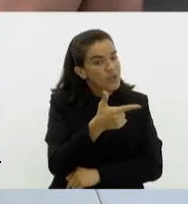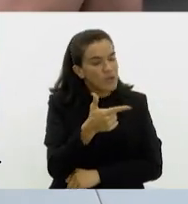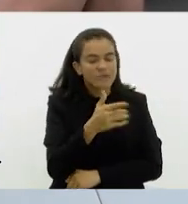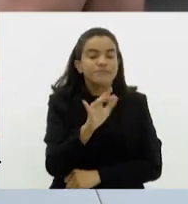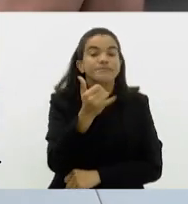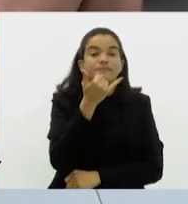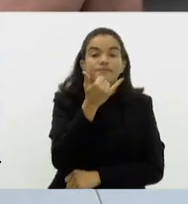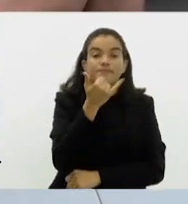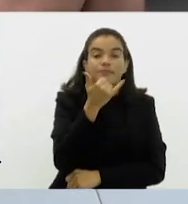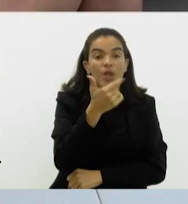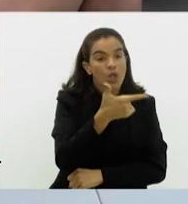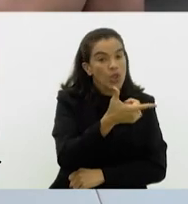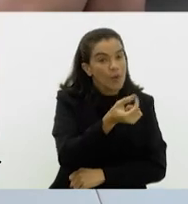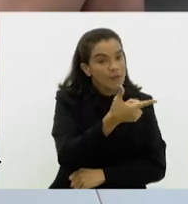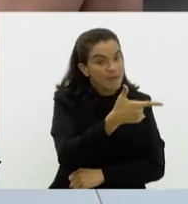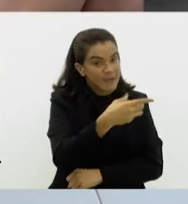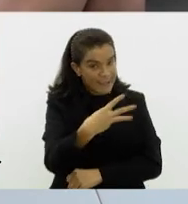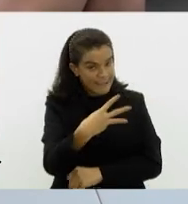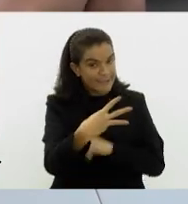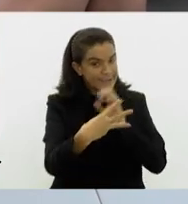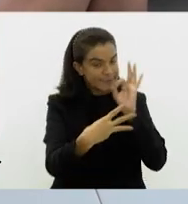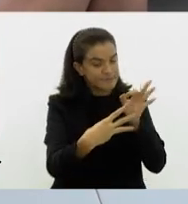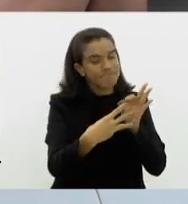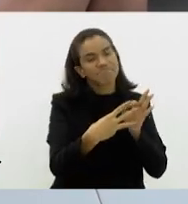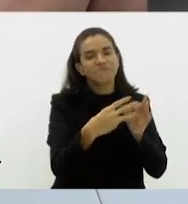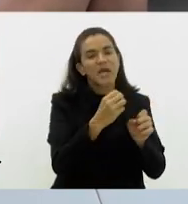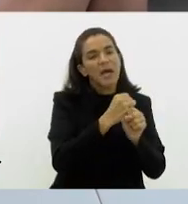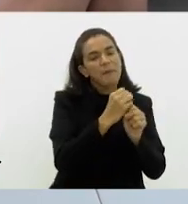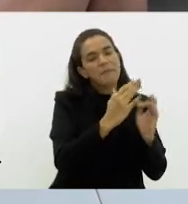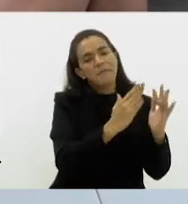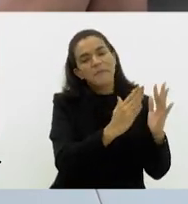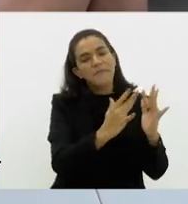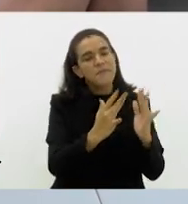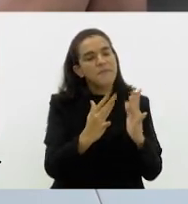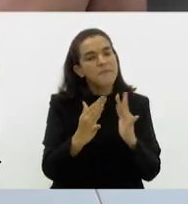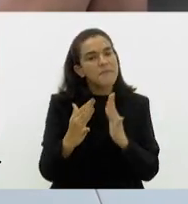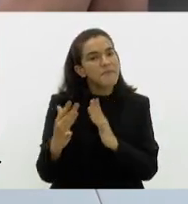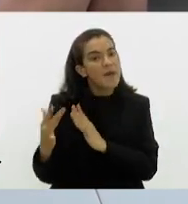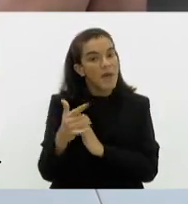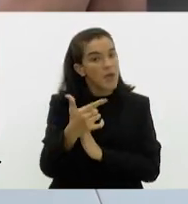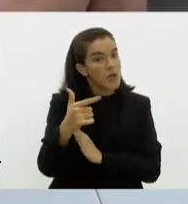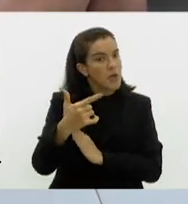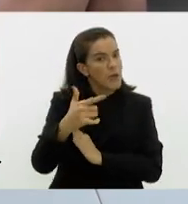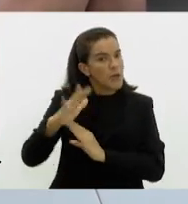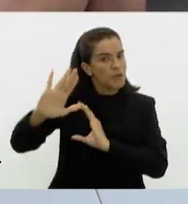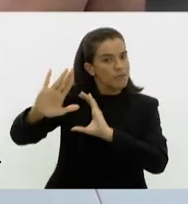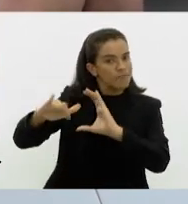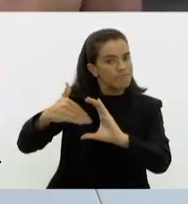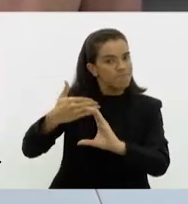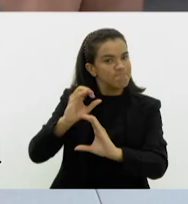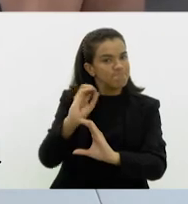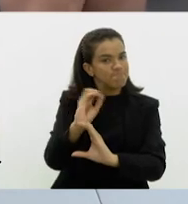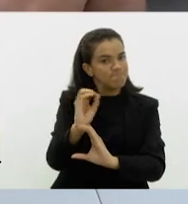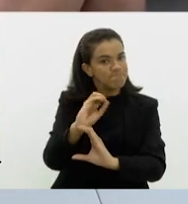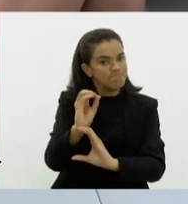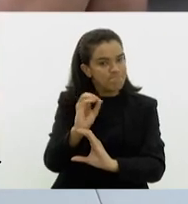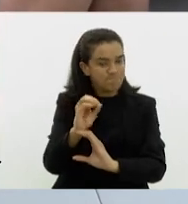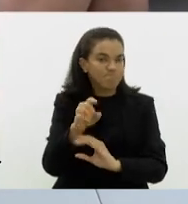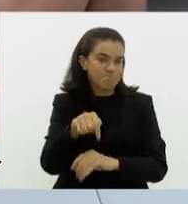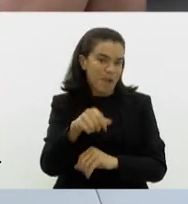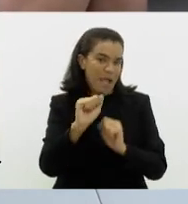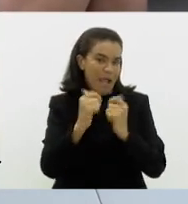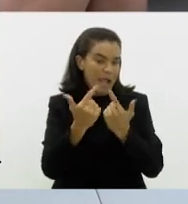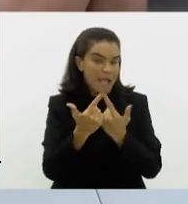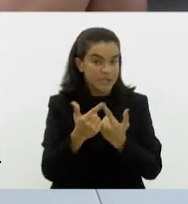22 não, minto, foi em 23. O tempo passou, não veio nenhuma mensagem para essa casa. Vossas